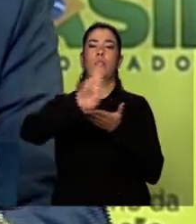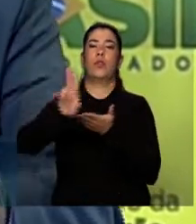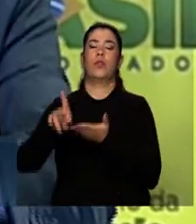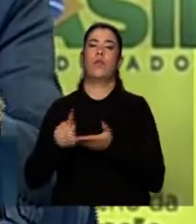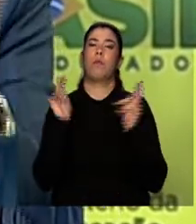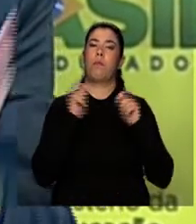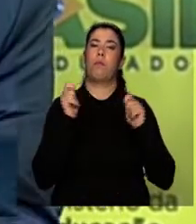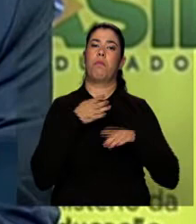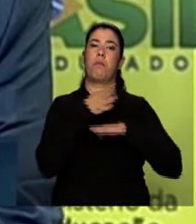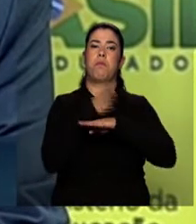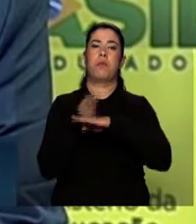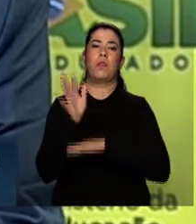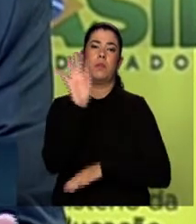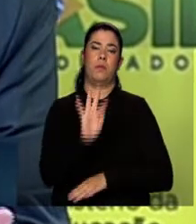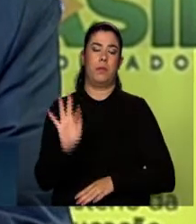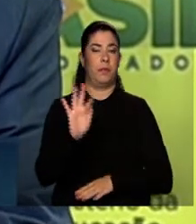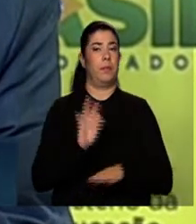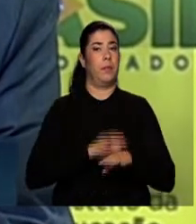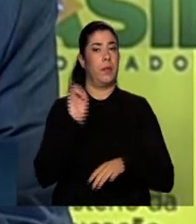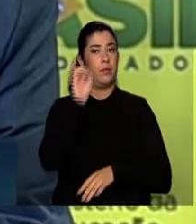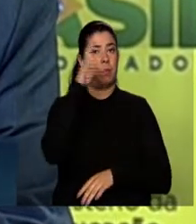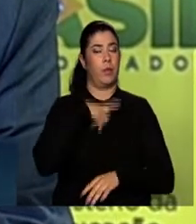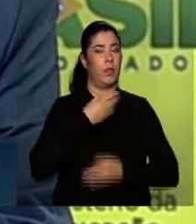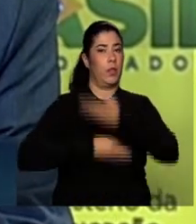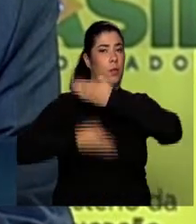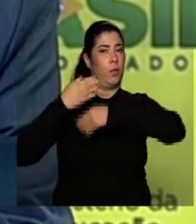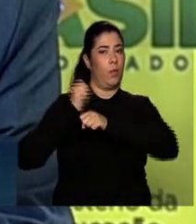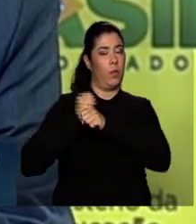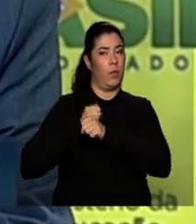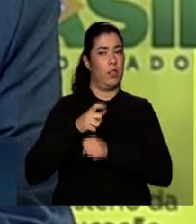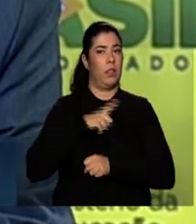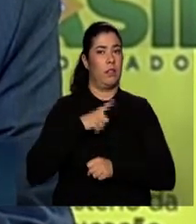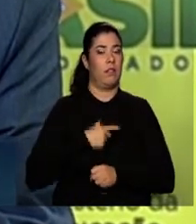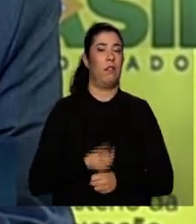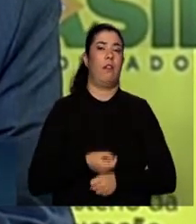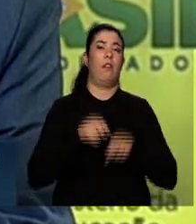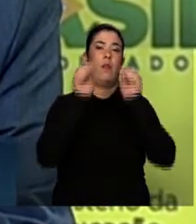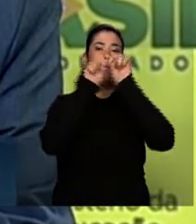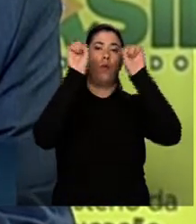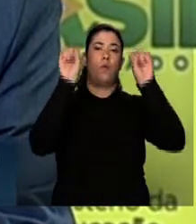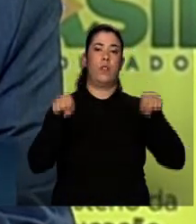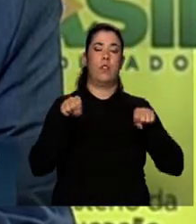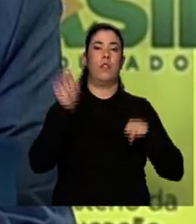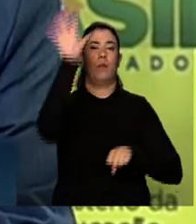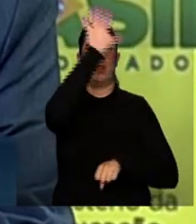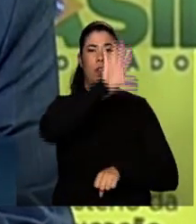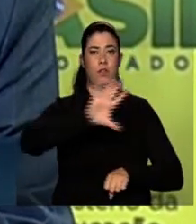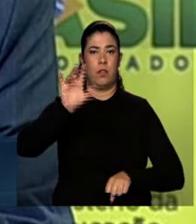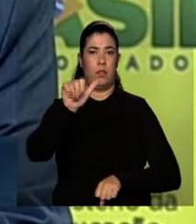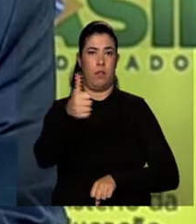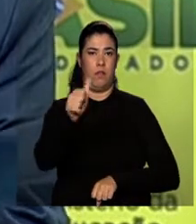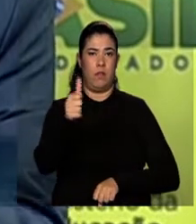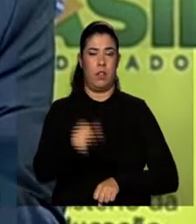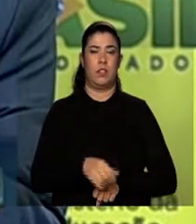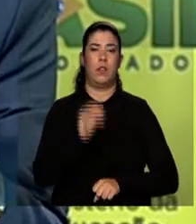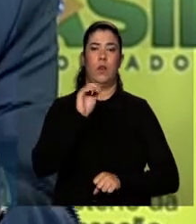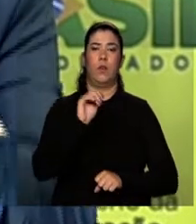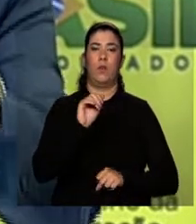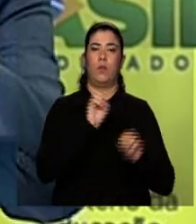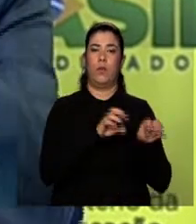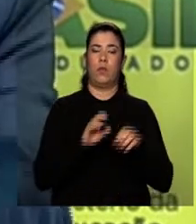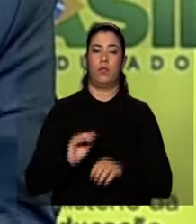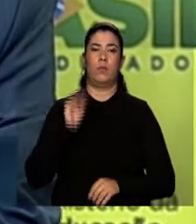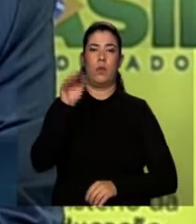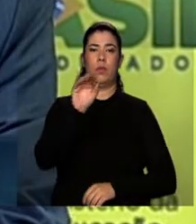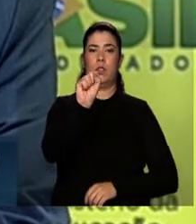modalidades. Agora, o importante é que nós fizemos, no ano passado, 10 anos do SINAES, que é o Sistema Nacional de Avaliação da Educação Superior, ou seja, o Brasil fez isso tudo,